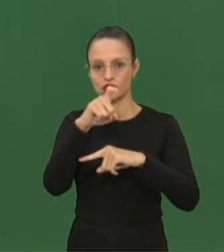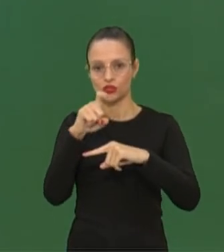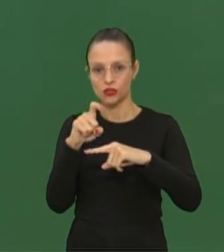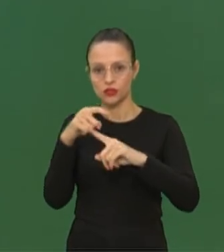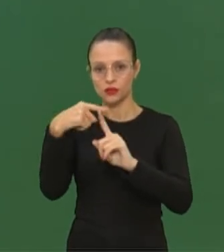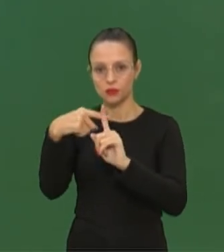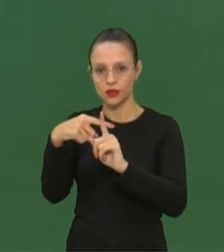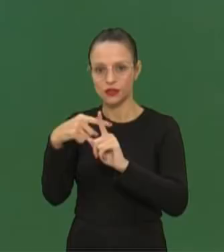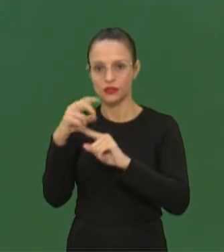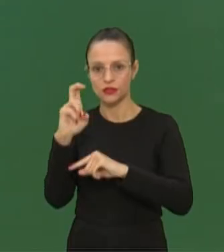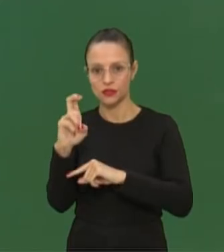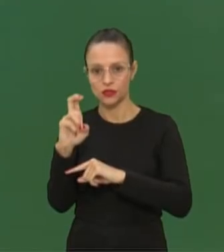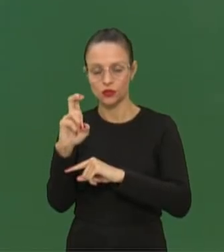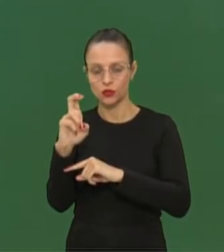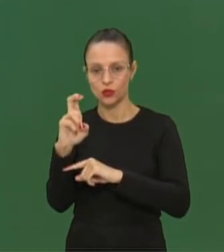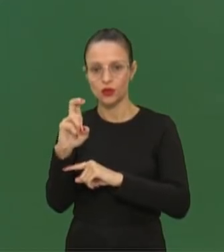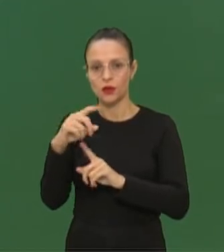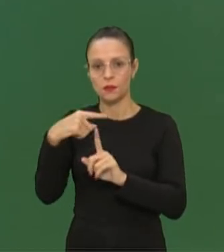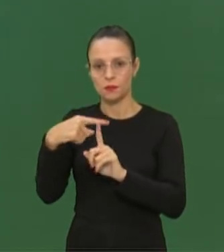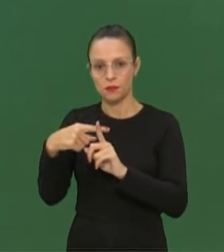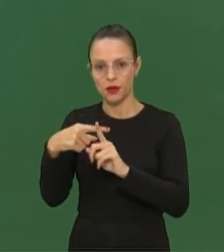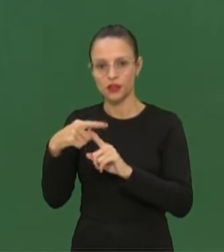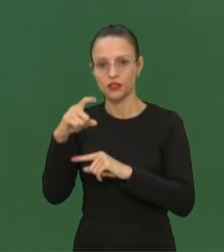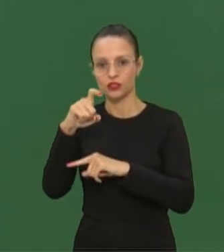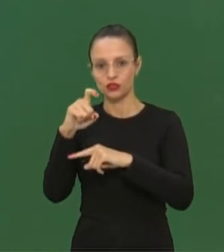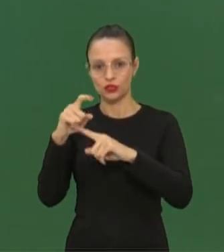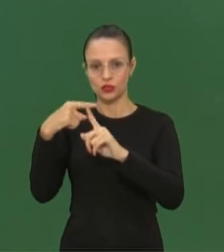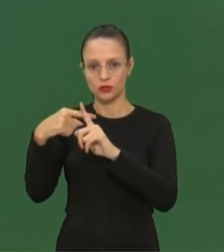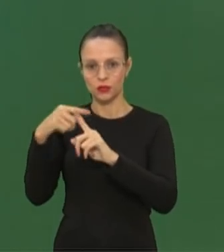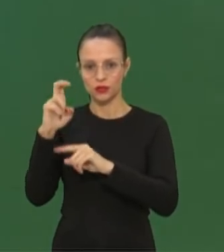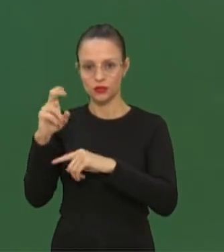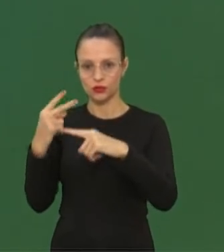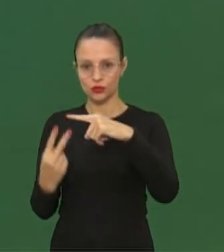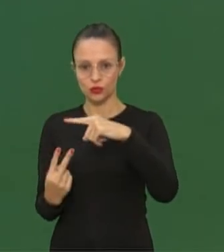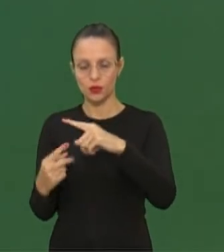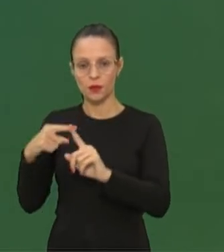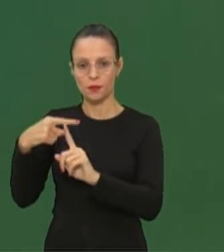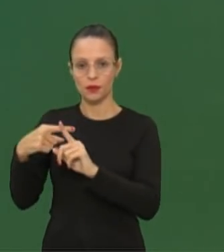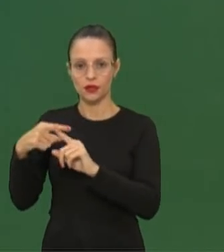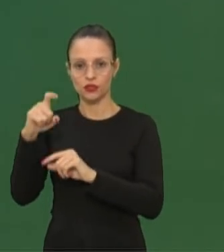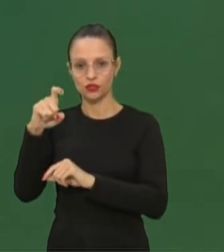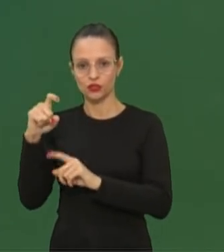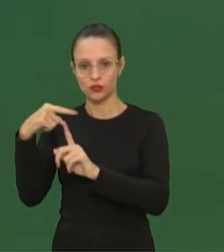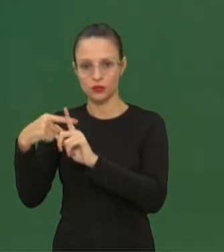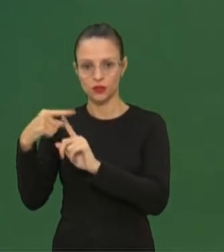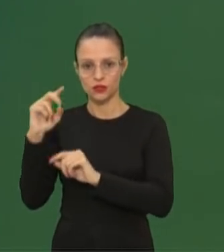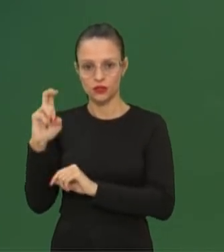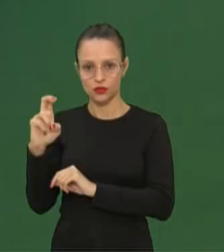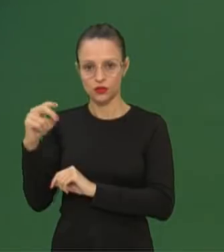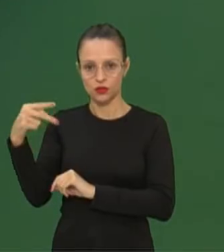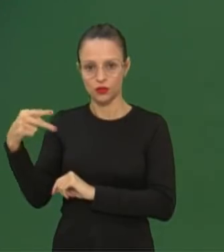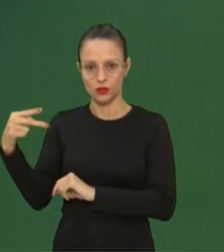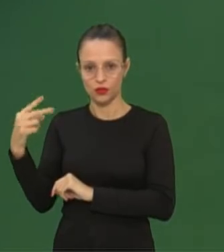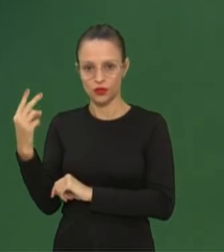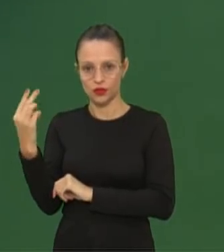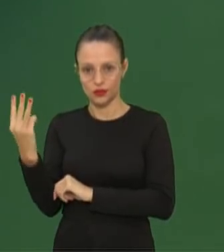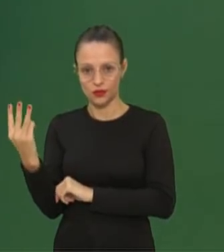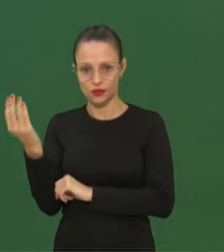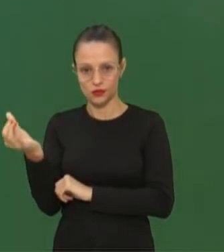5, mais x mais 5 sobre 2, mais x mais 5, igual a